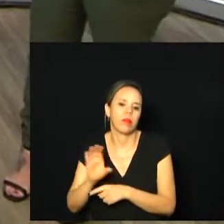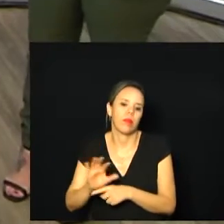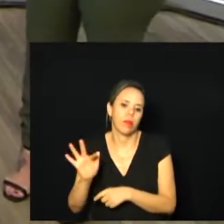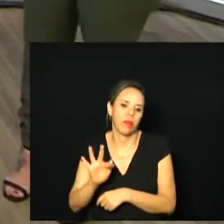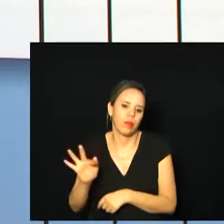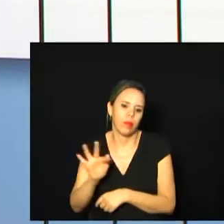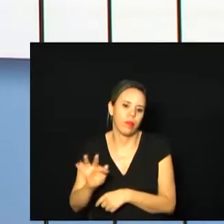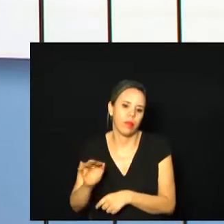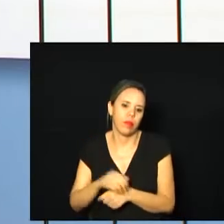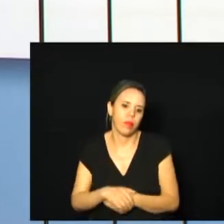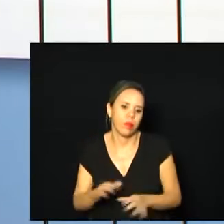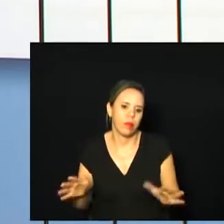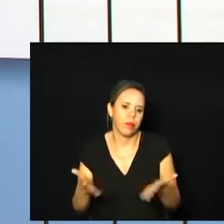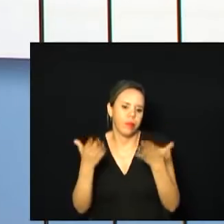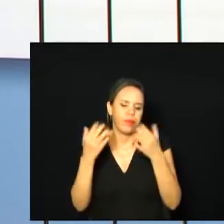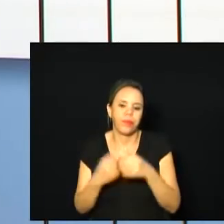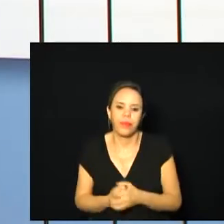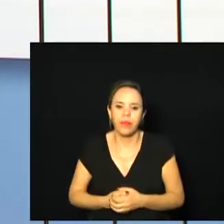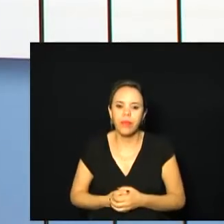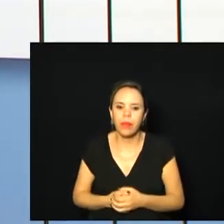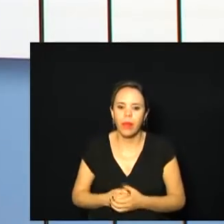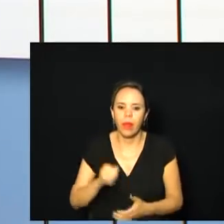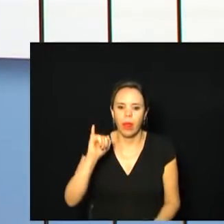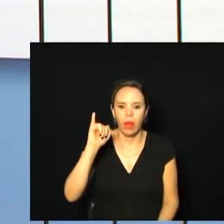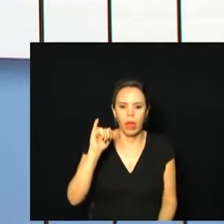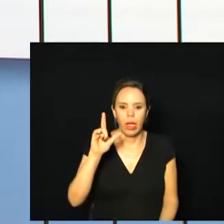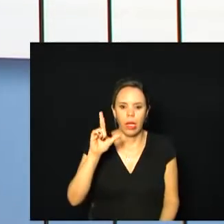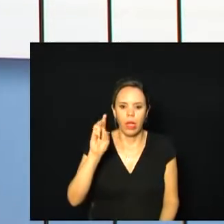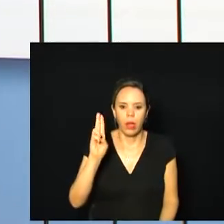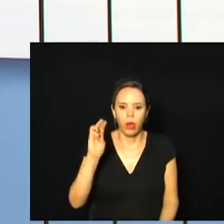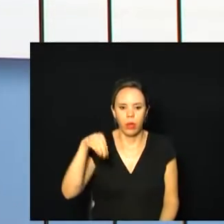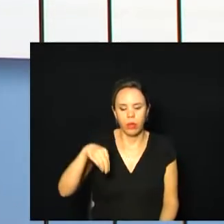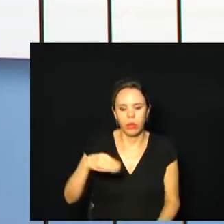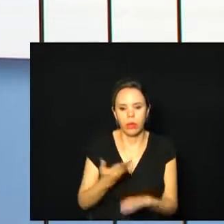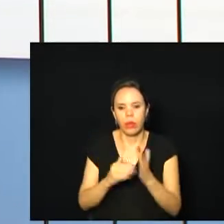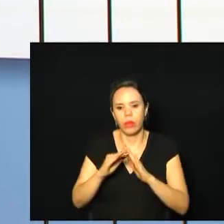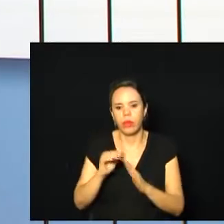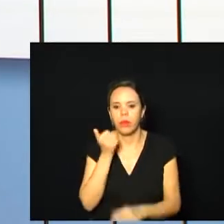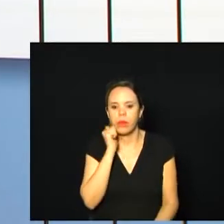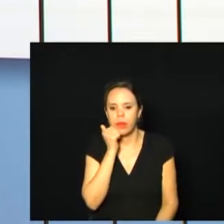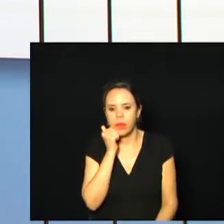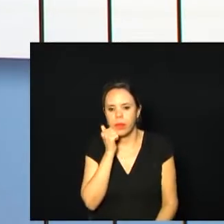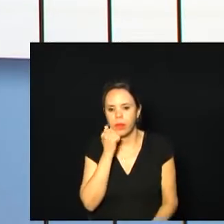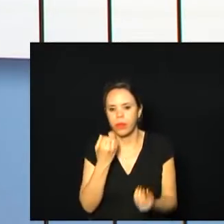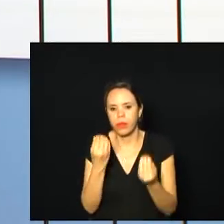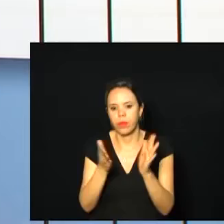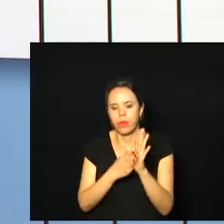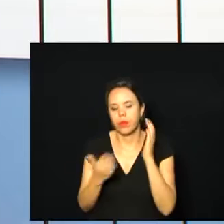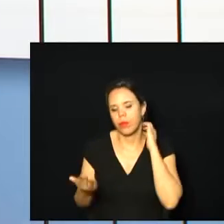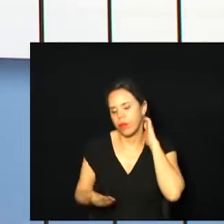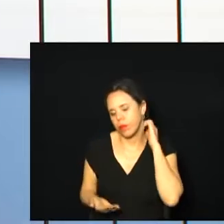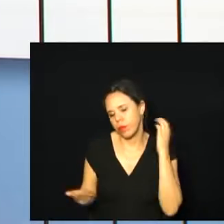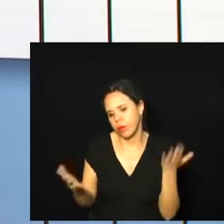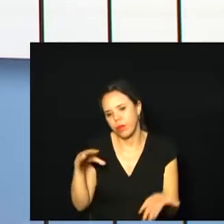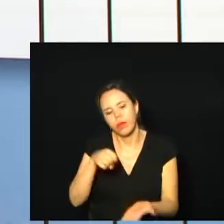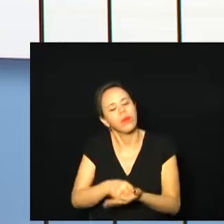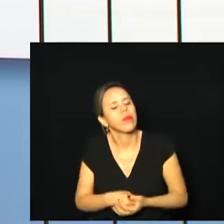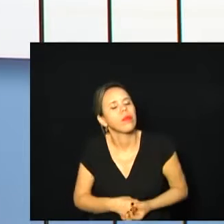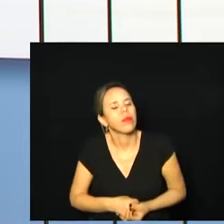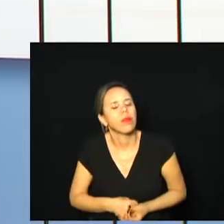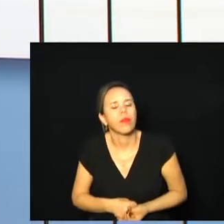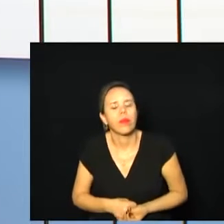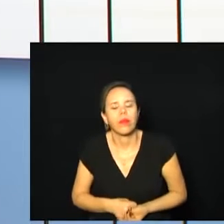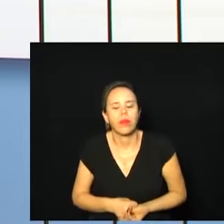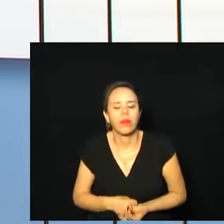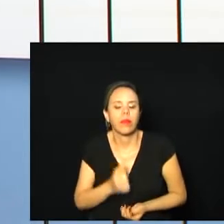superior promovido pela ILUM, a Escola de Ciência, que está oferecendo agora inscrições